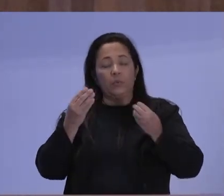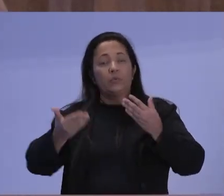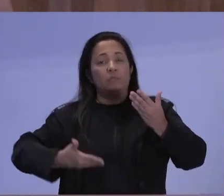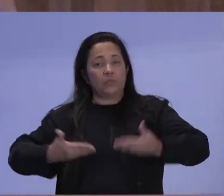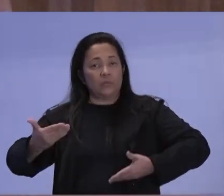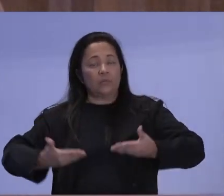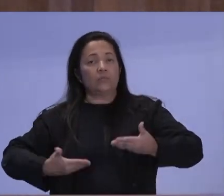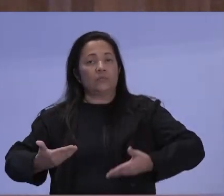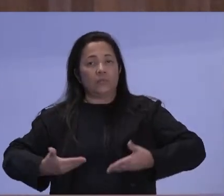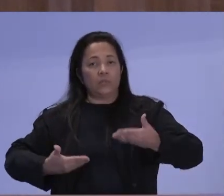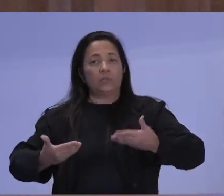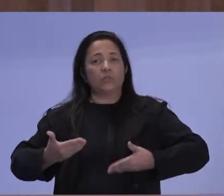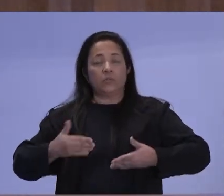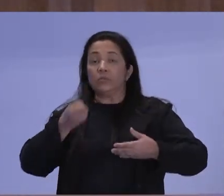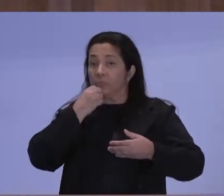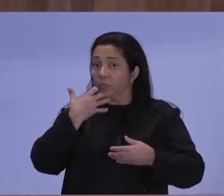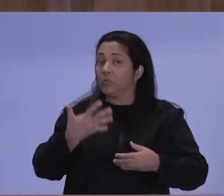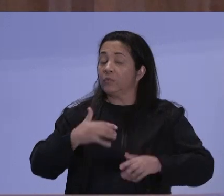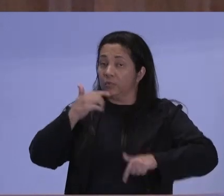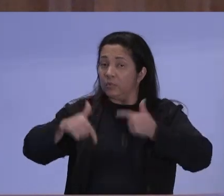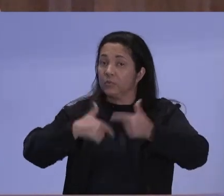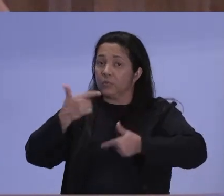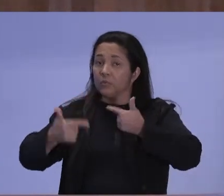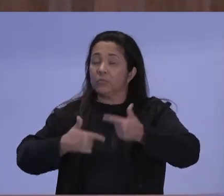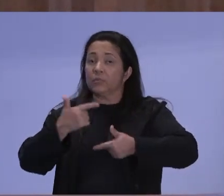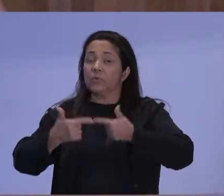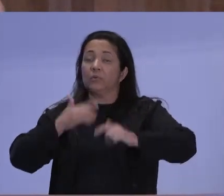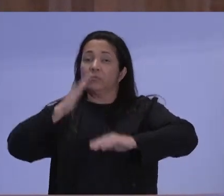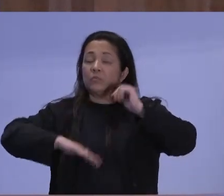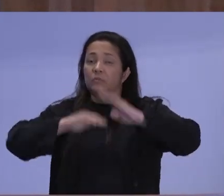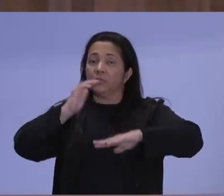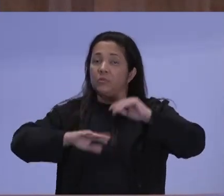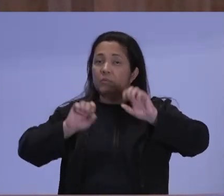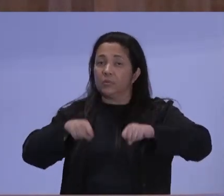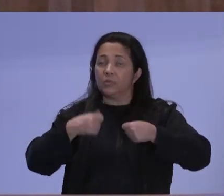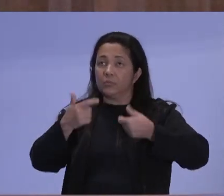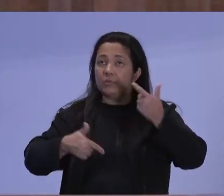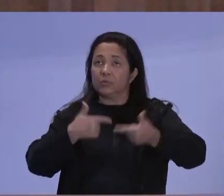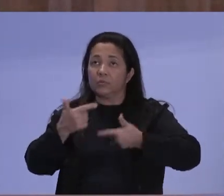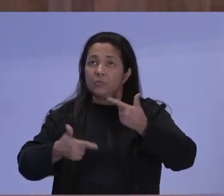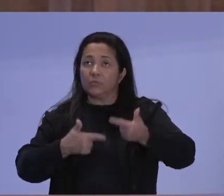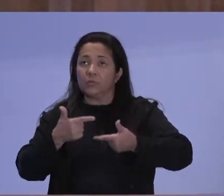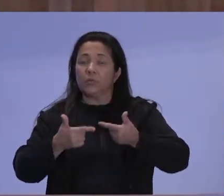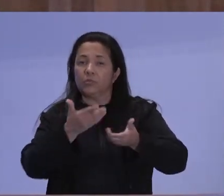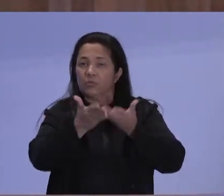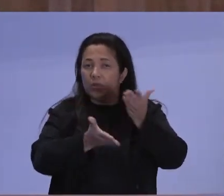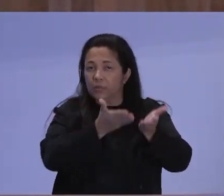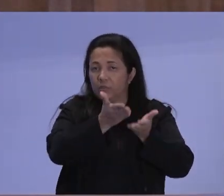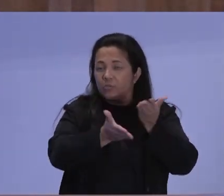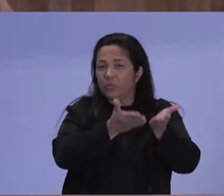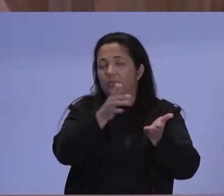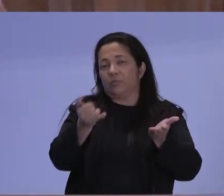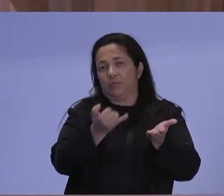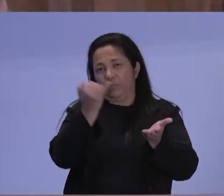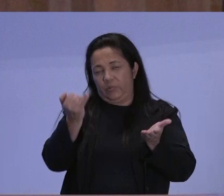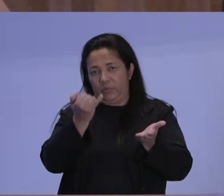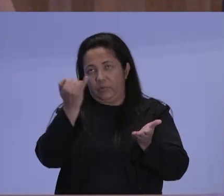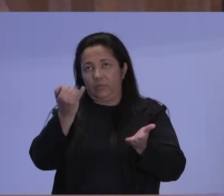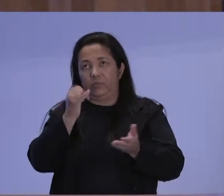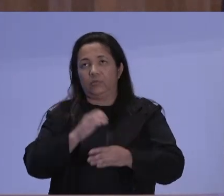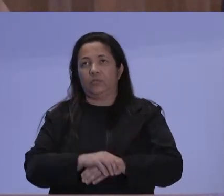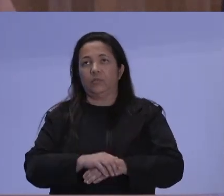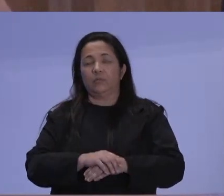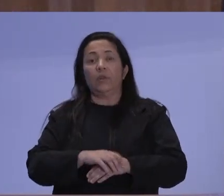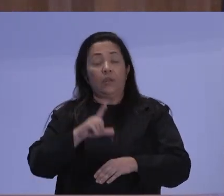àquela pauta, desde o ponto de vista do estudo científico até a qualificação do atendimento, do serviço. Então, acho que isso faz toda a diferença, e servidores